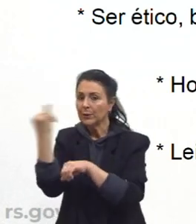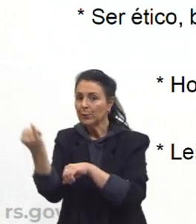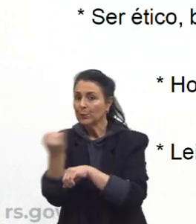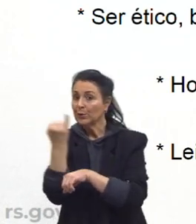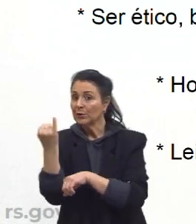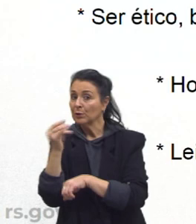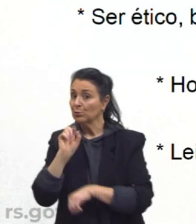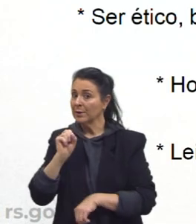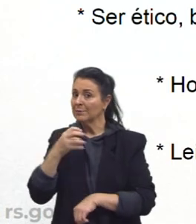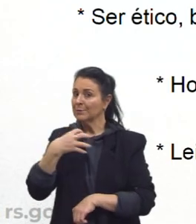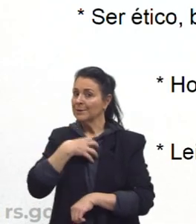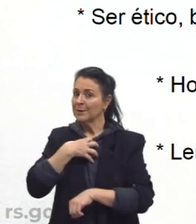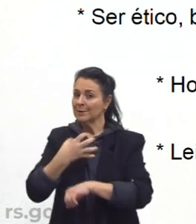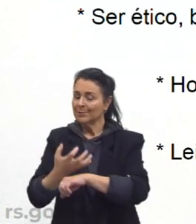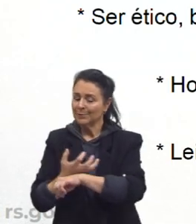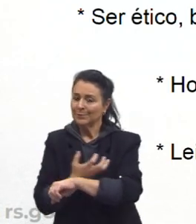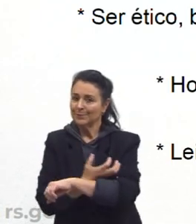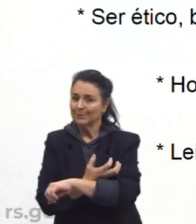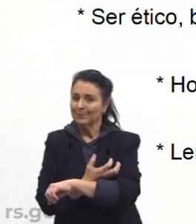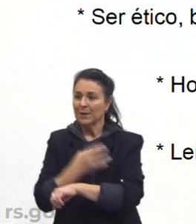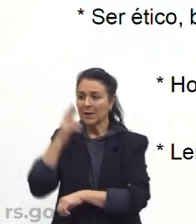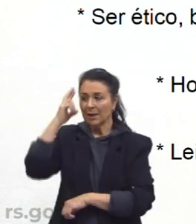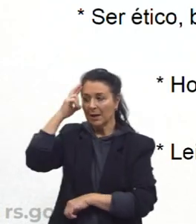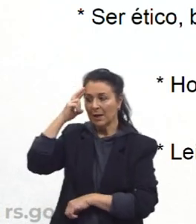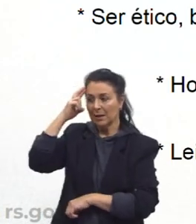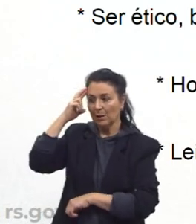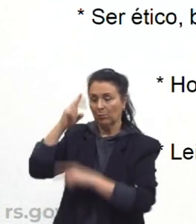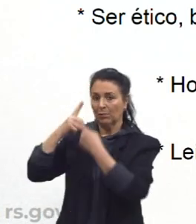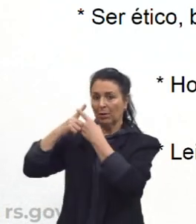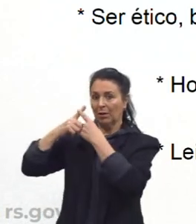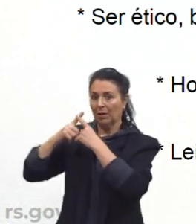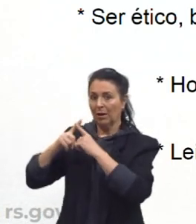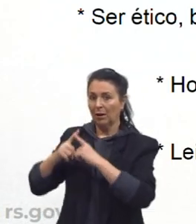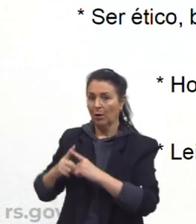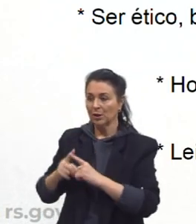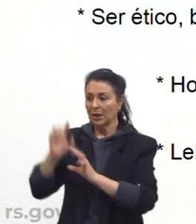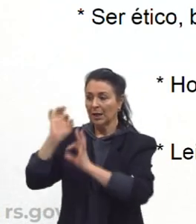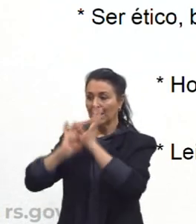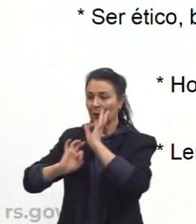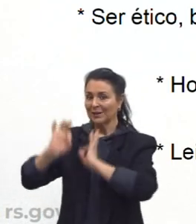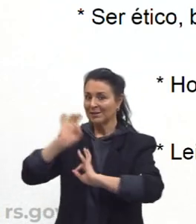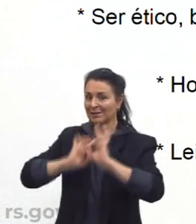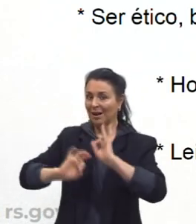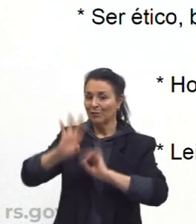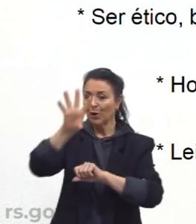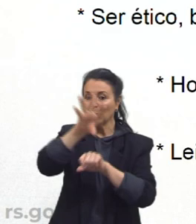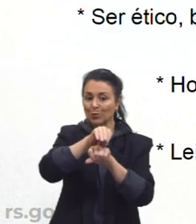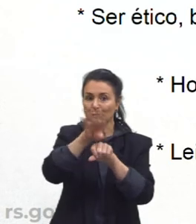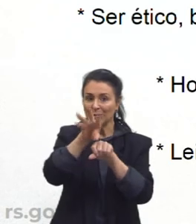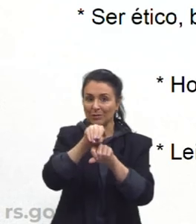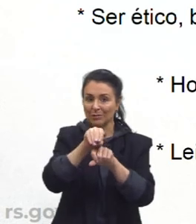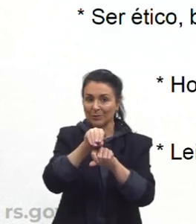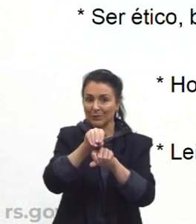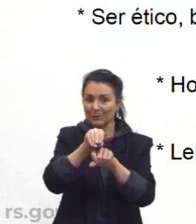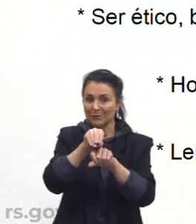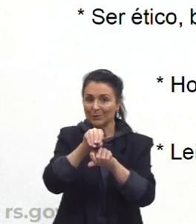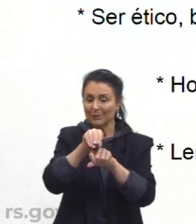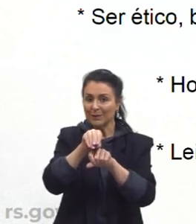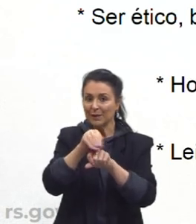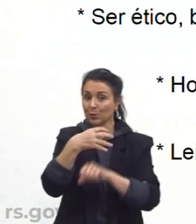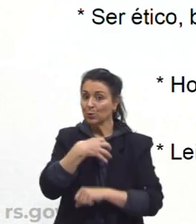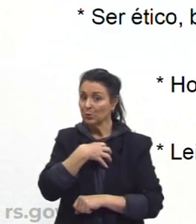Sentidos E aí a razão atrás a lógica ordenava esses conhecimentos vindo dos Sentidos